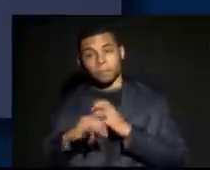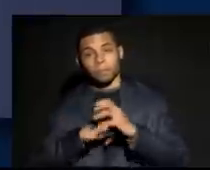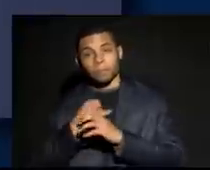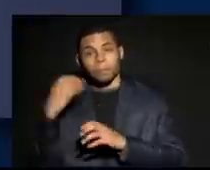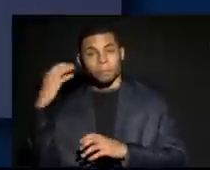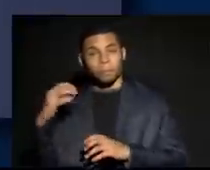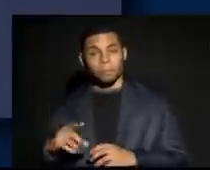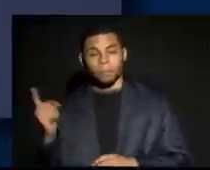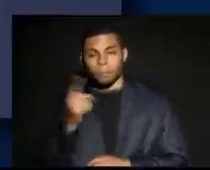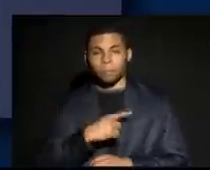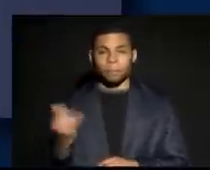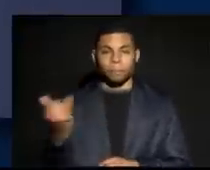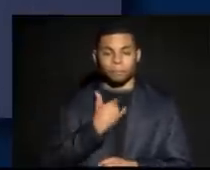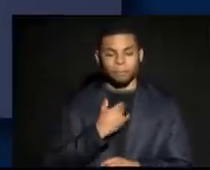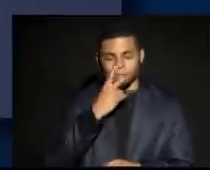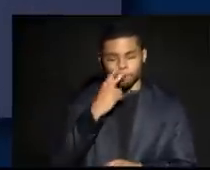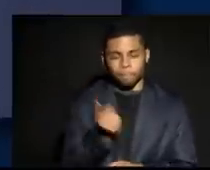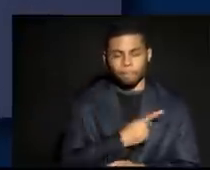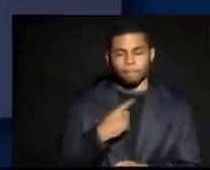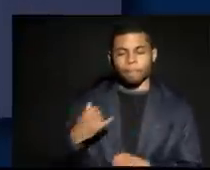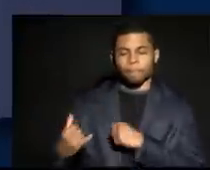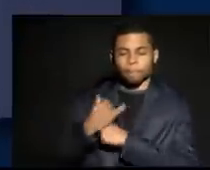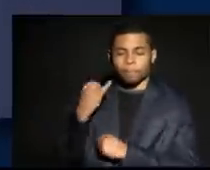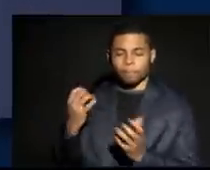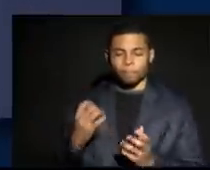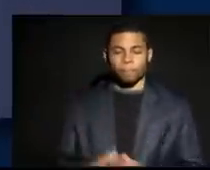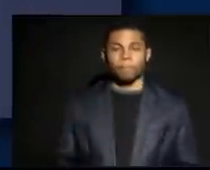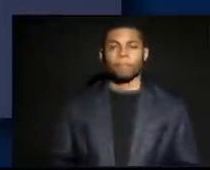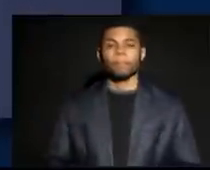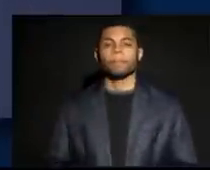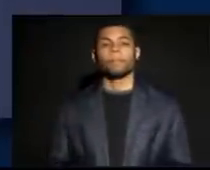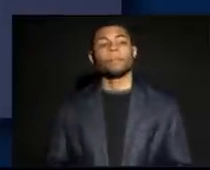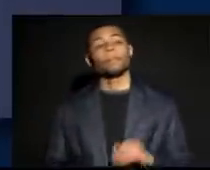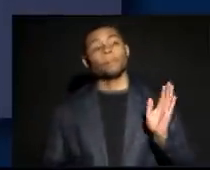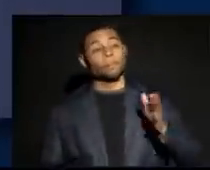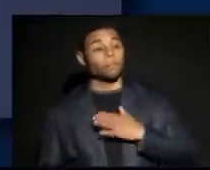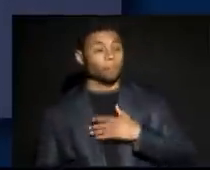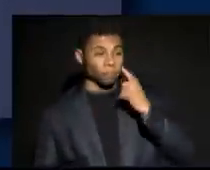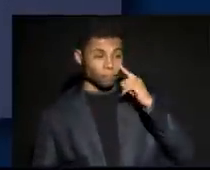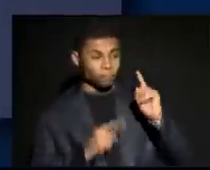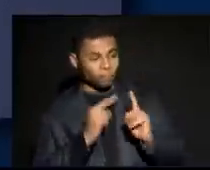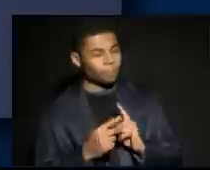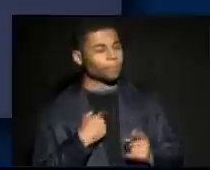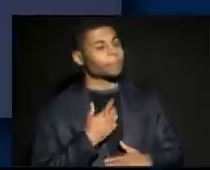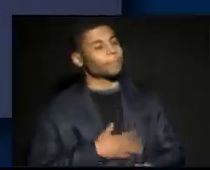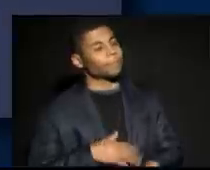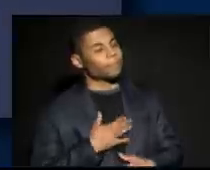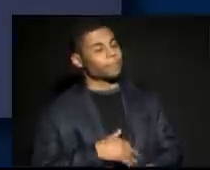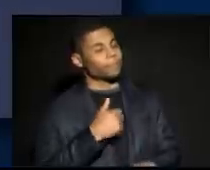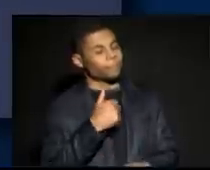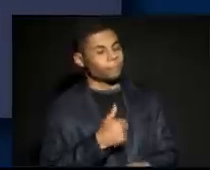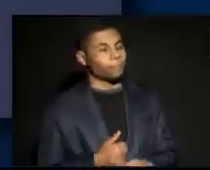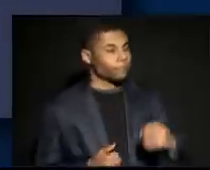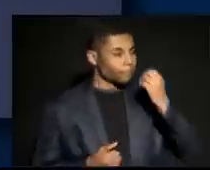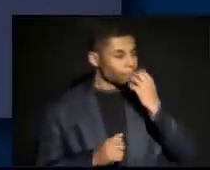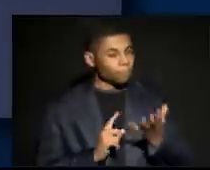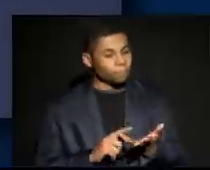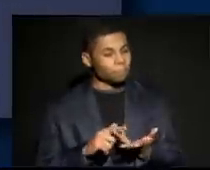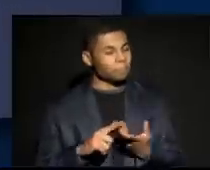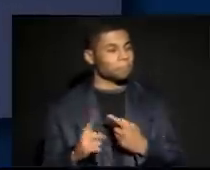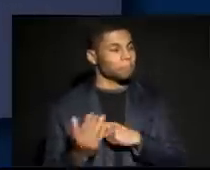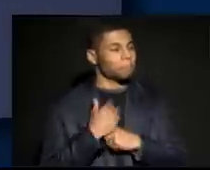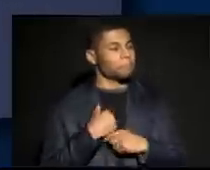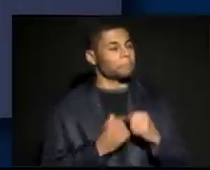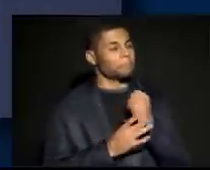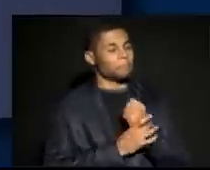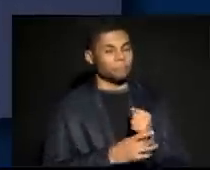internet nos Enganam no dia a dia a minha concepção eu tô muito tranquilo aqui com a força existe sua